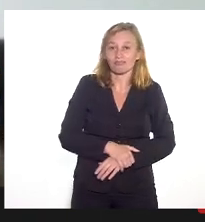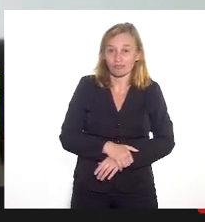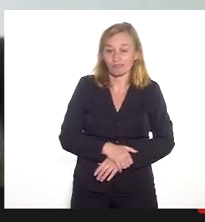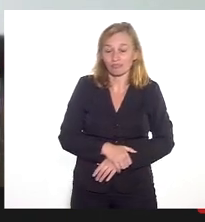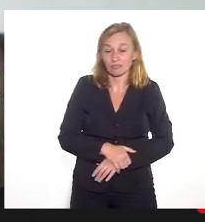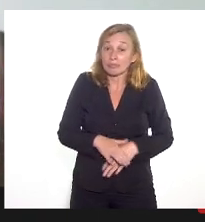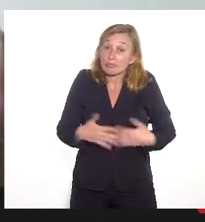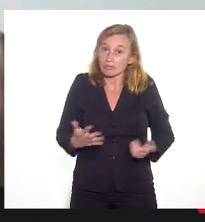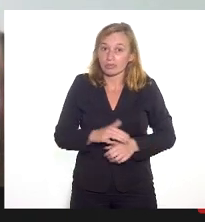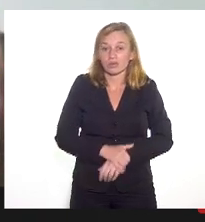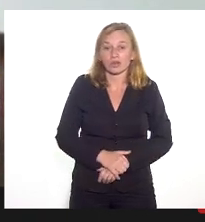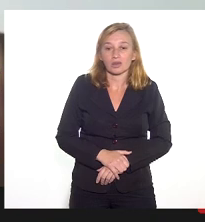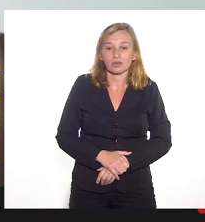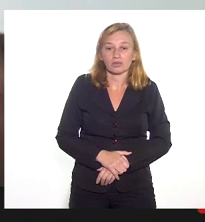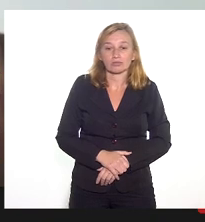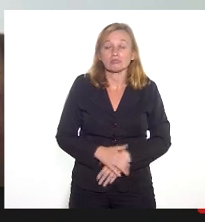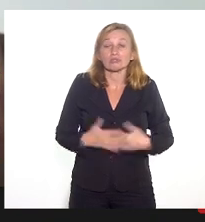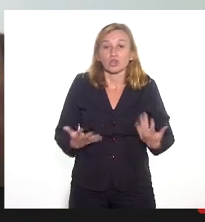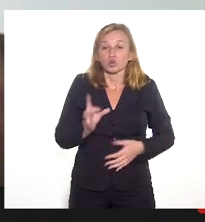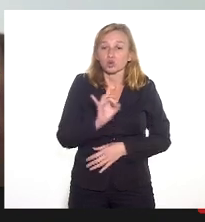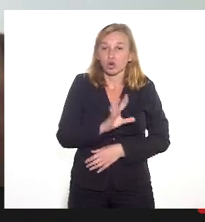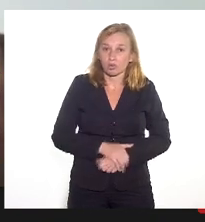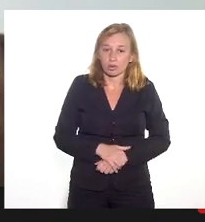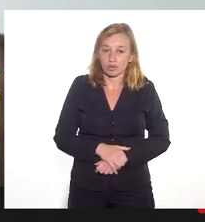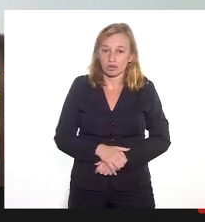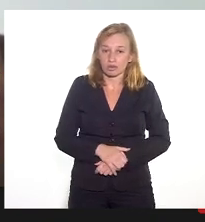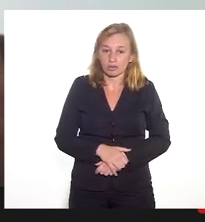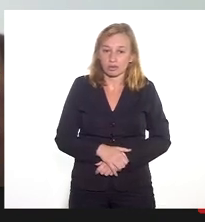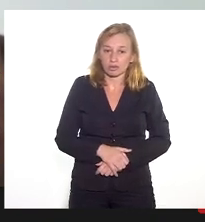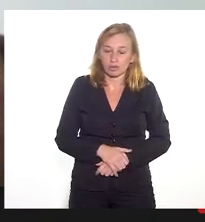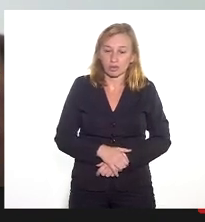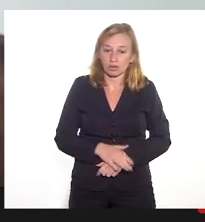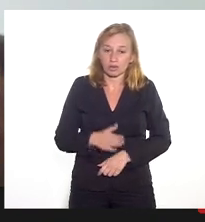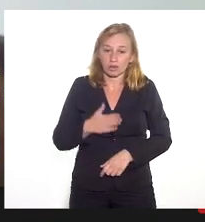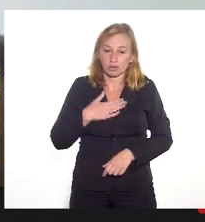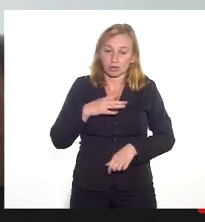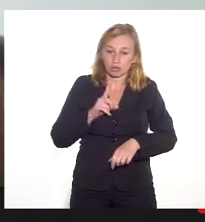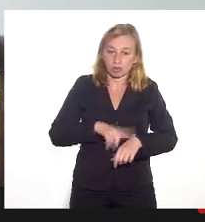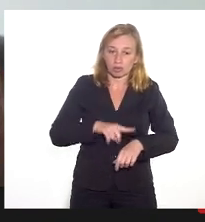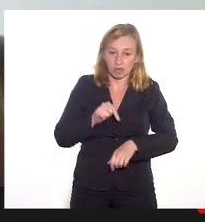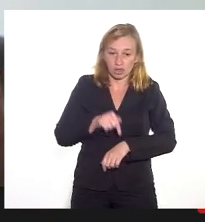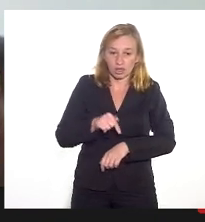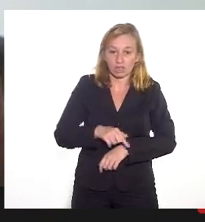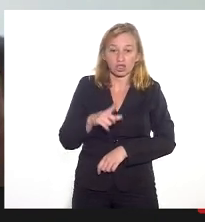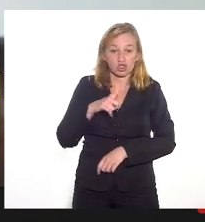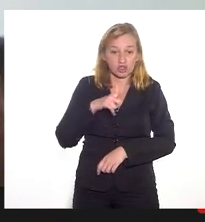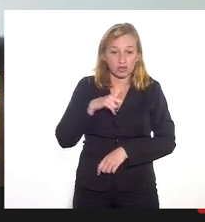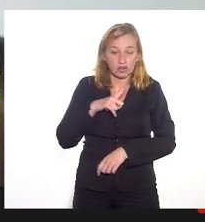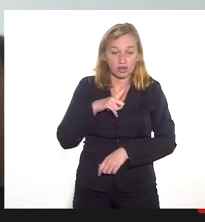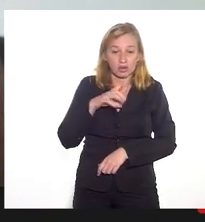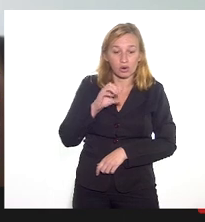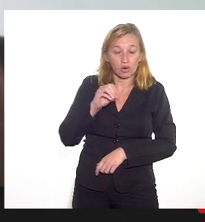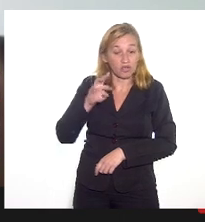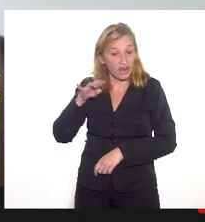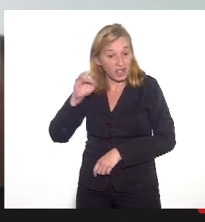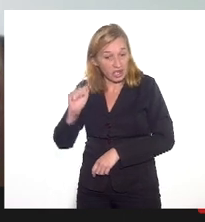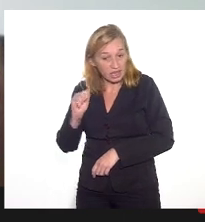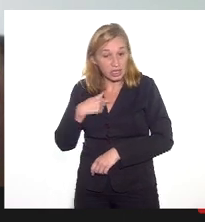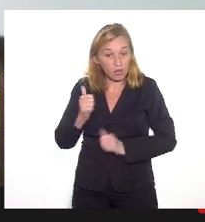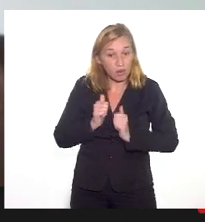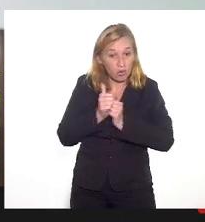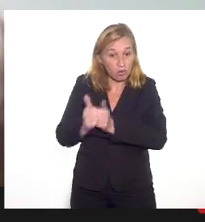Então, só para ficar no meu tempo aqui, nós tivemos aí a conferência. Eu